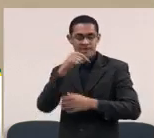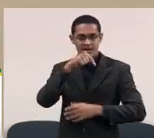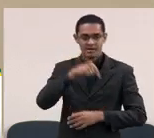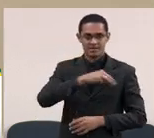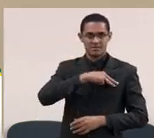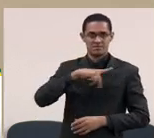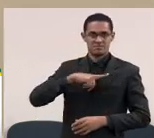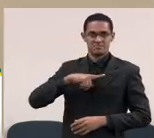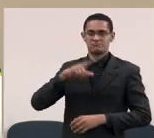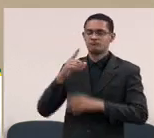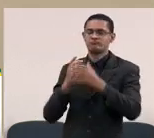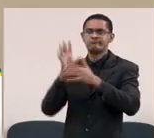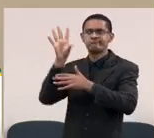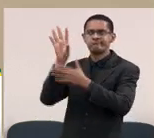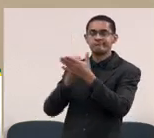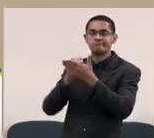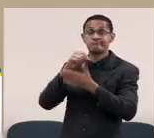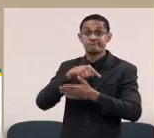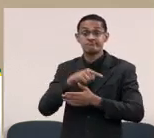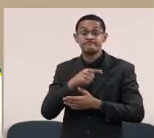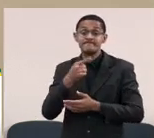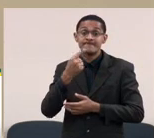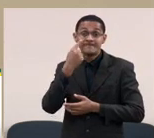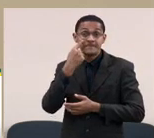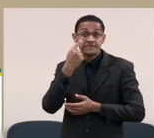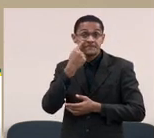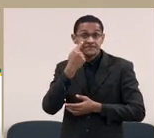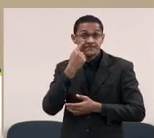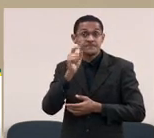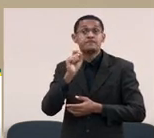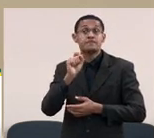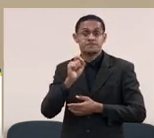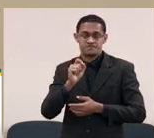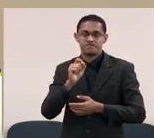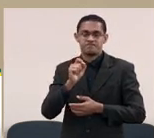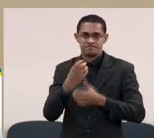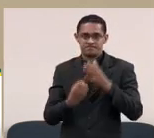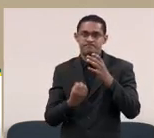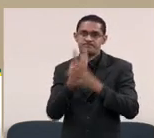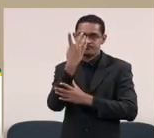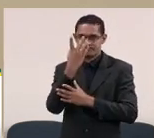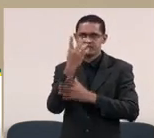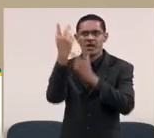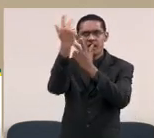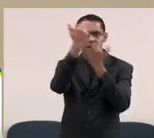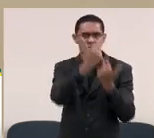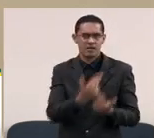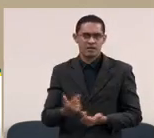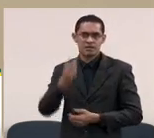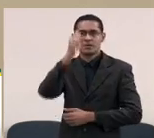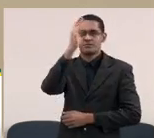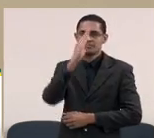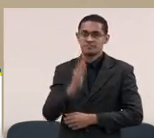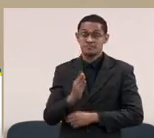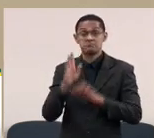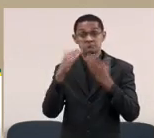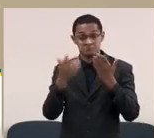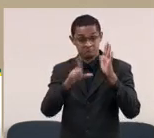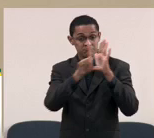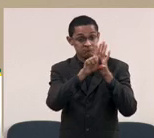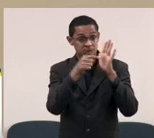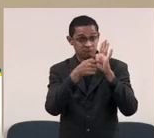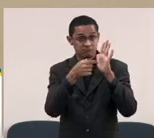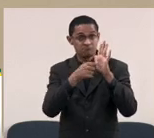Público Brasileiro, estamos tentando transformar isso num objetivo de âmbito nacional. E a legislação é importante por